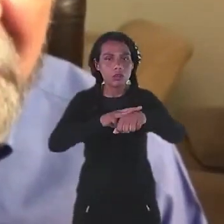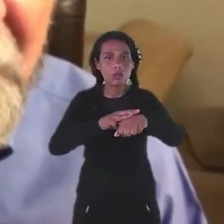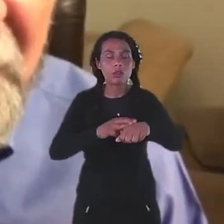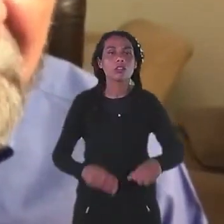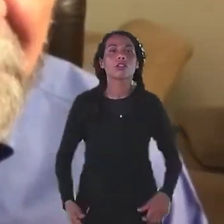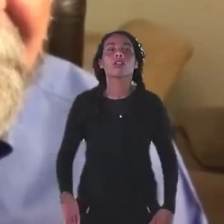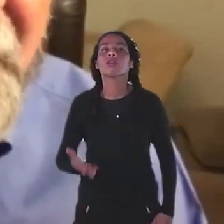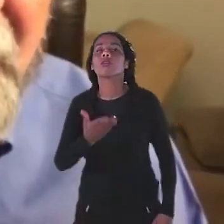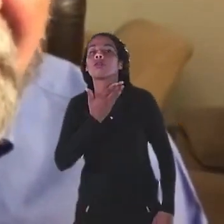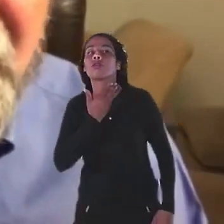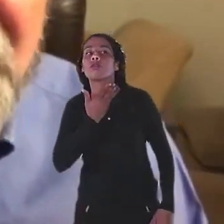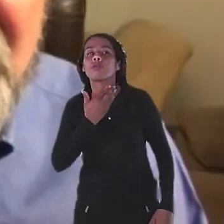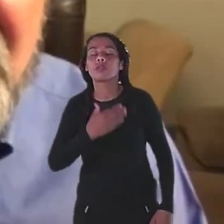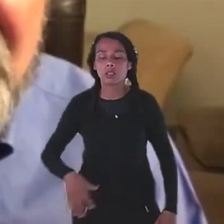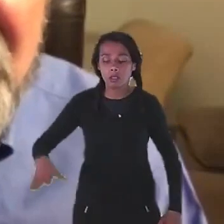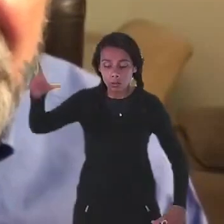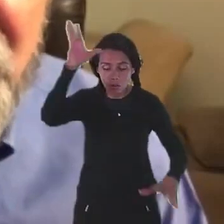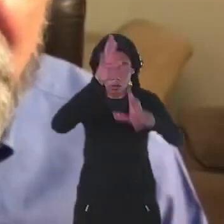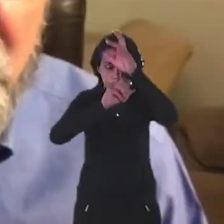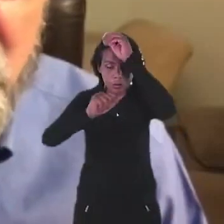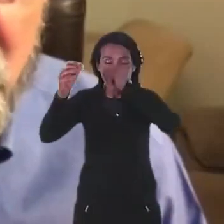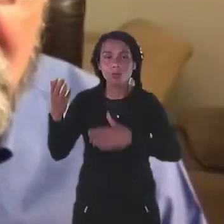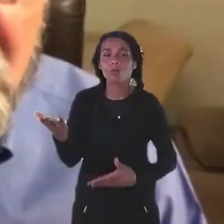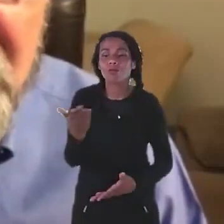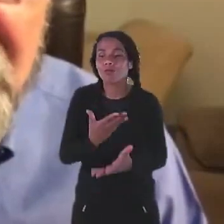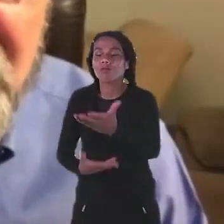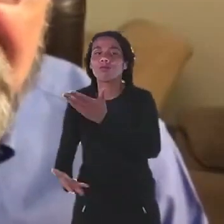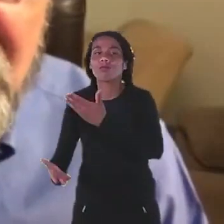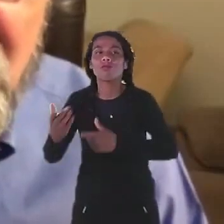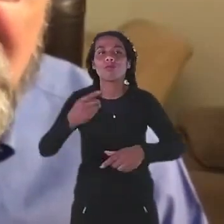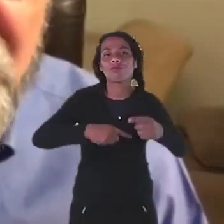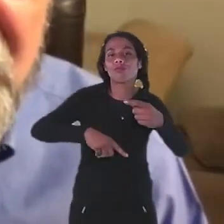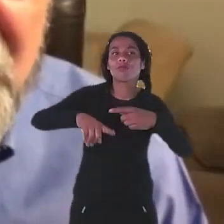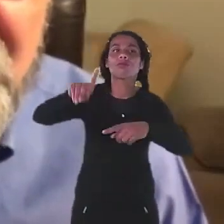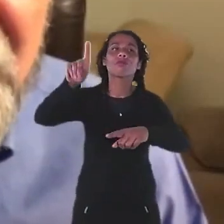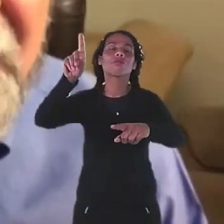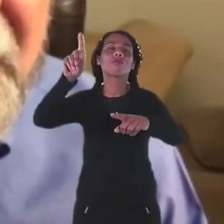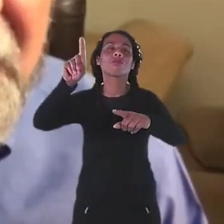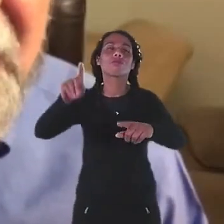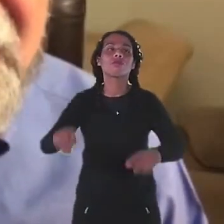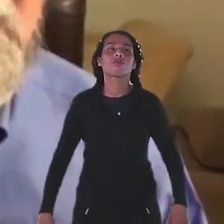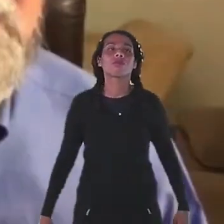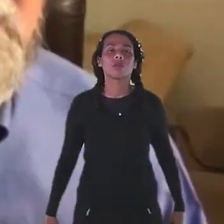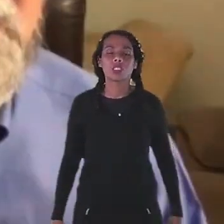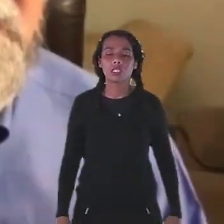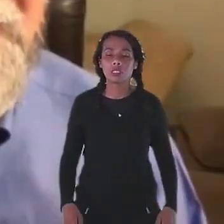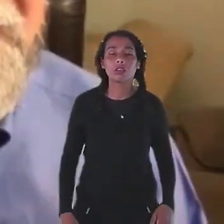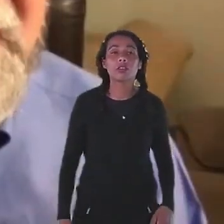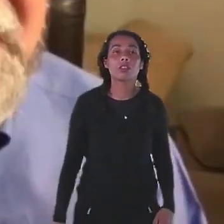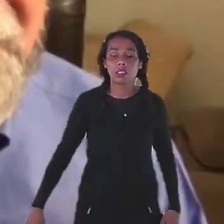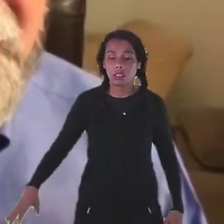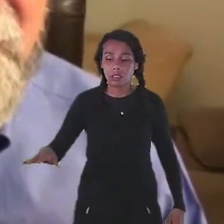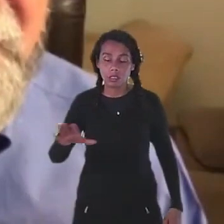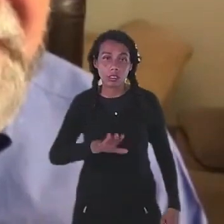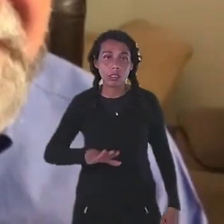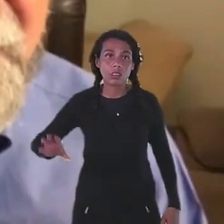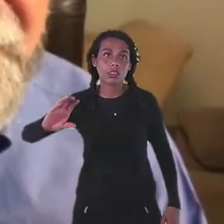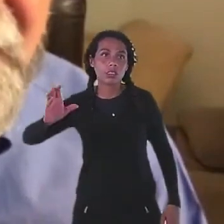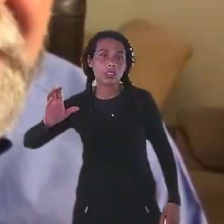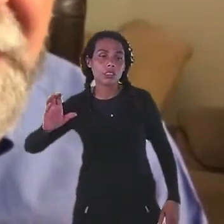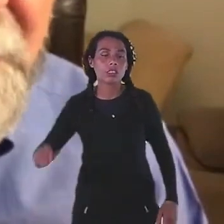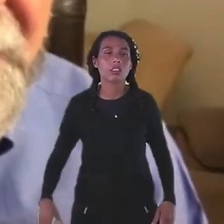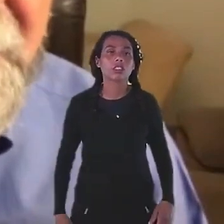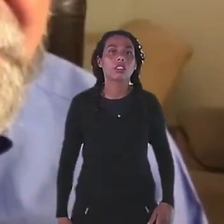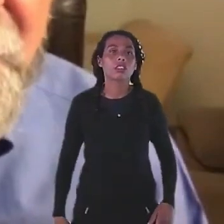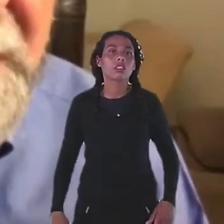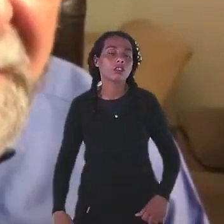Dr. César temia, a ciência se transformou numa coisa extremamente técnica, onde as pessoas até ficam com receio